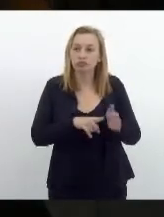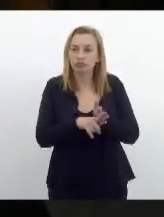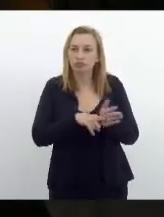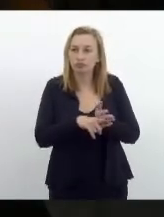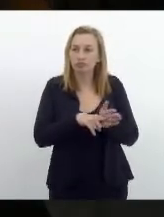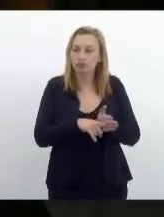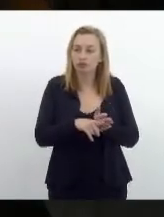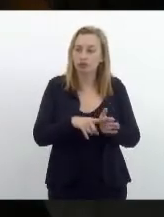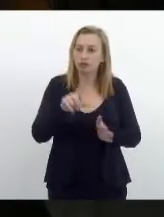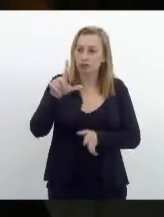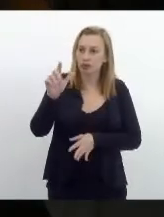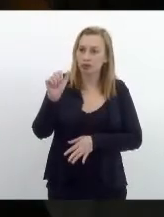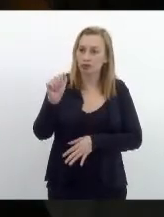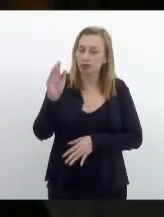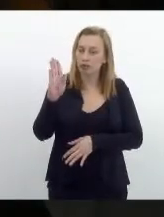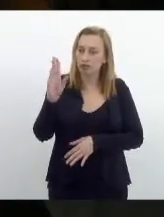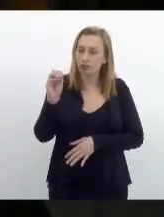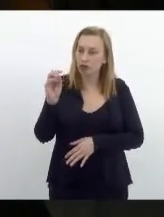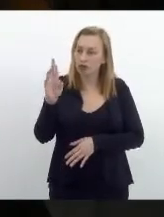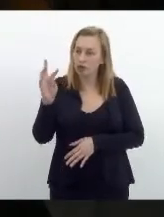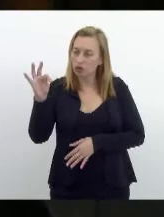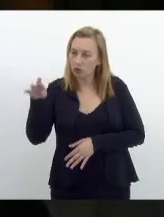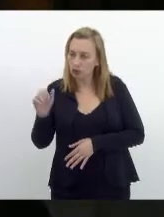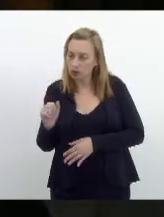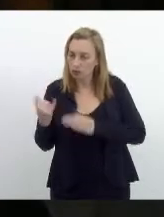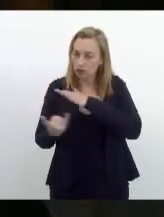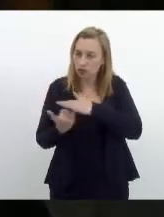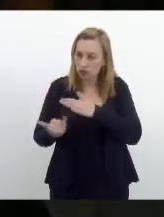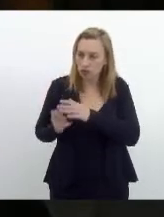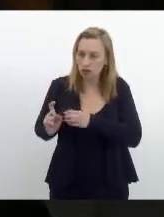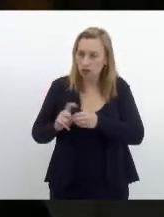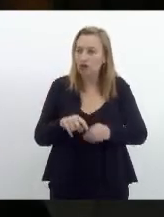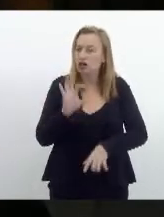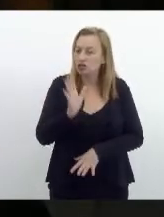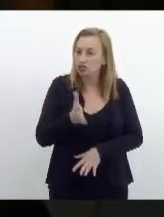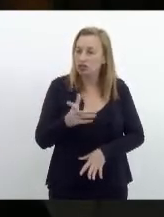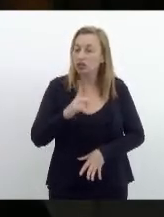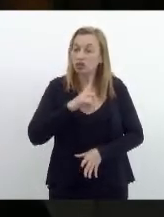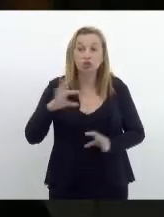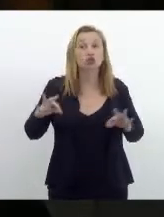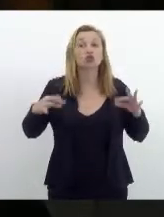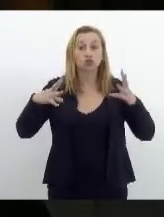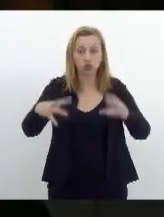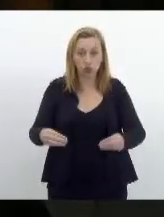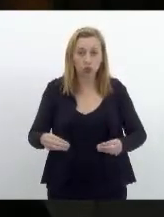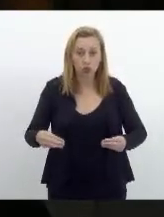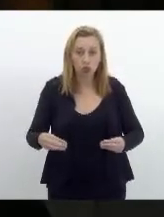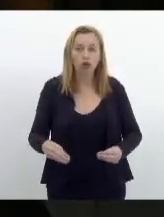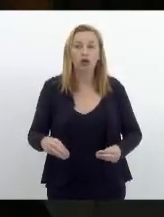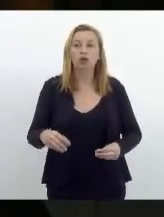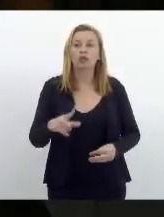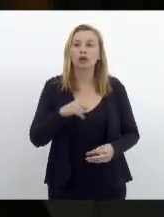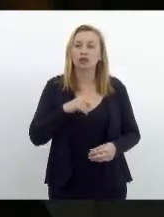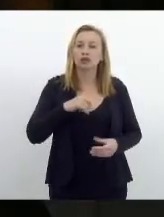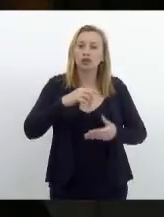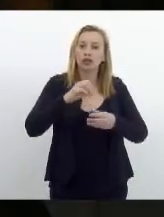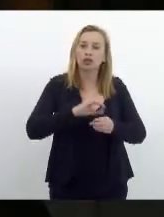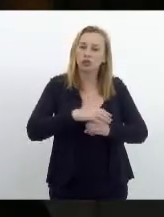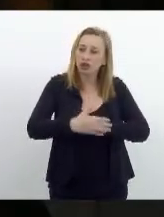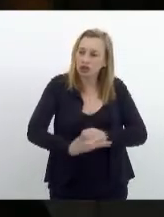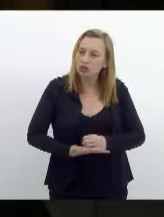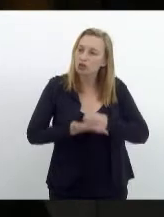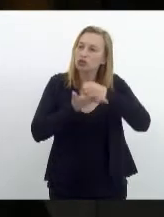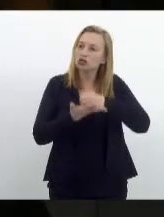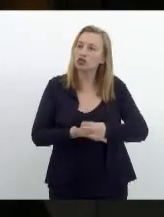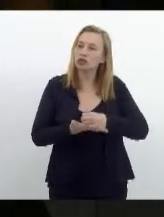laboratórios que nós já temos aqui, instituições consolidadas, nós temos tudo para ter assim, uma sustentabilidade